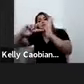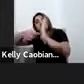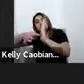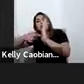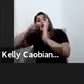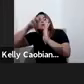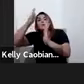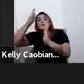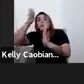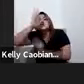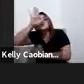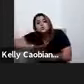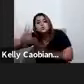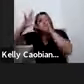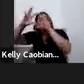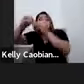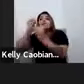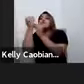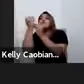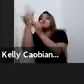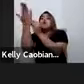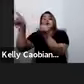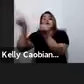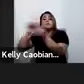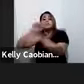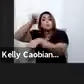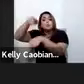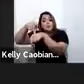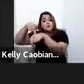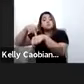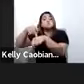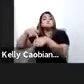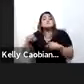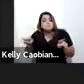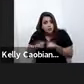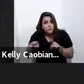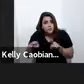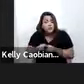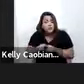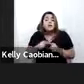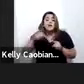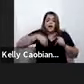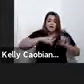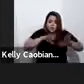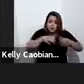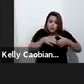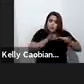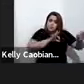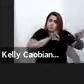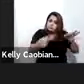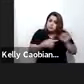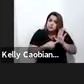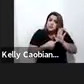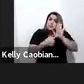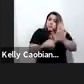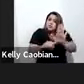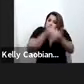Contou também com equipes capacitadas que demonstraram mais do que a